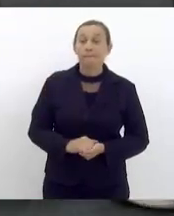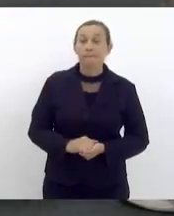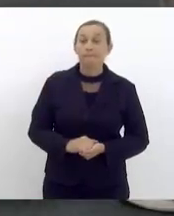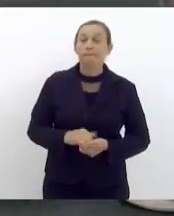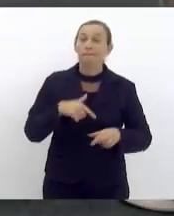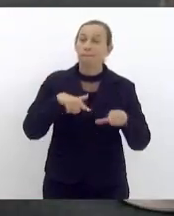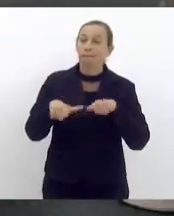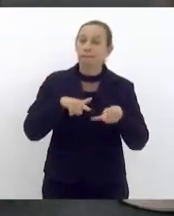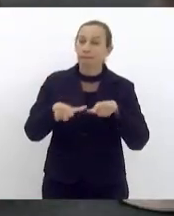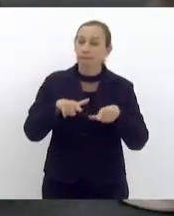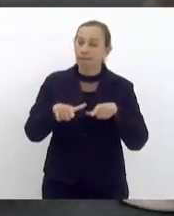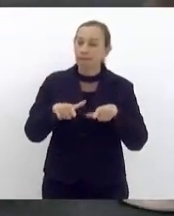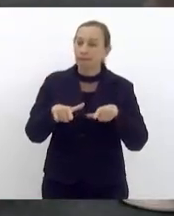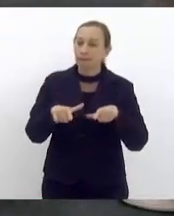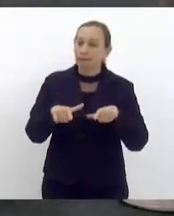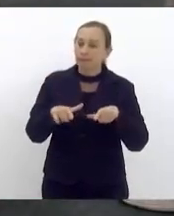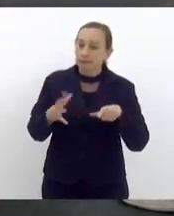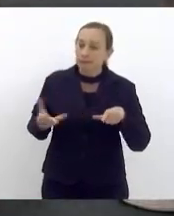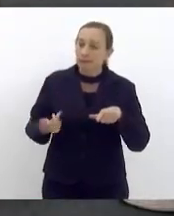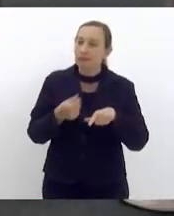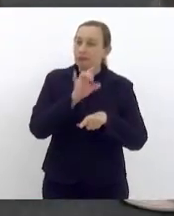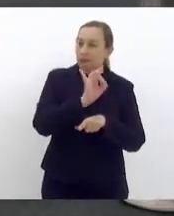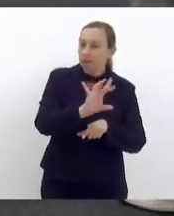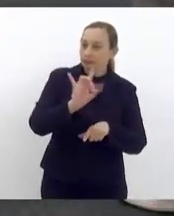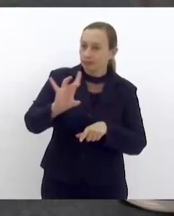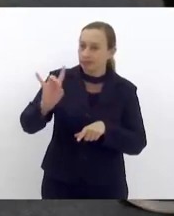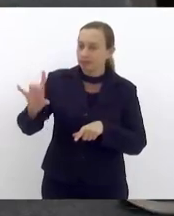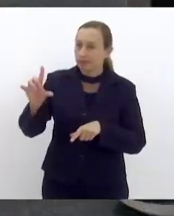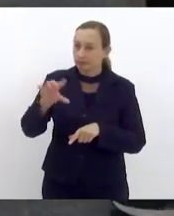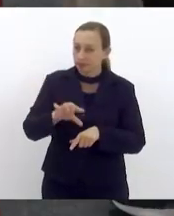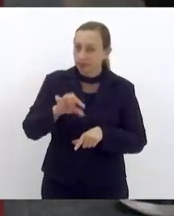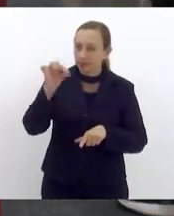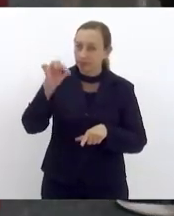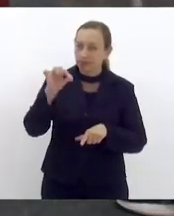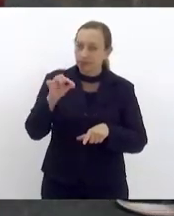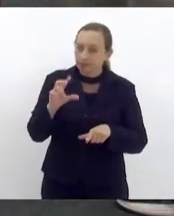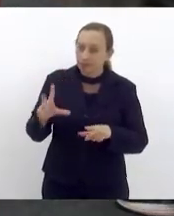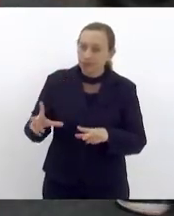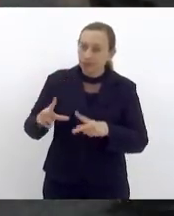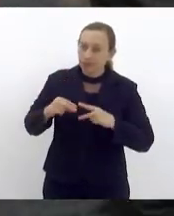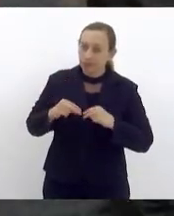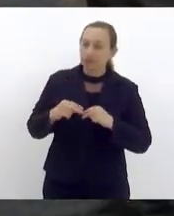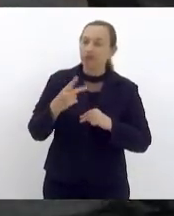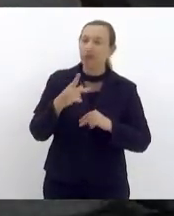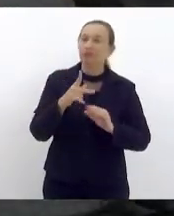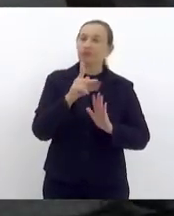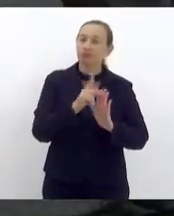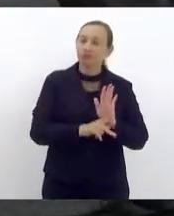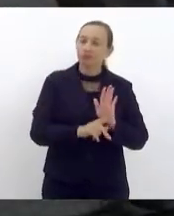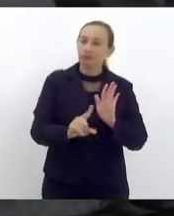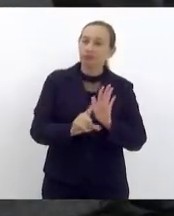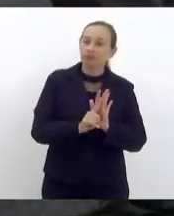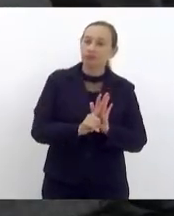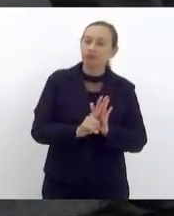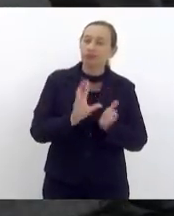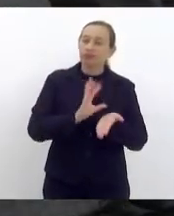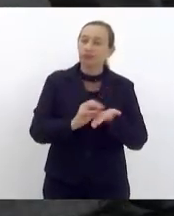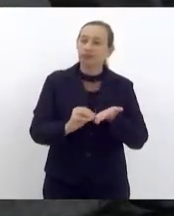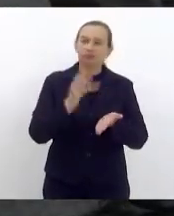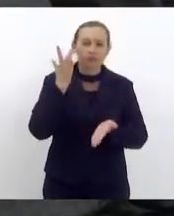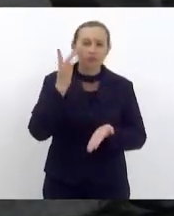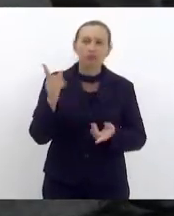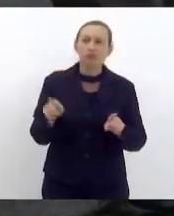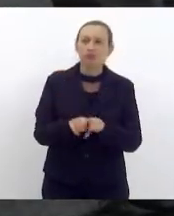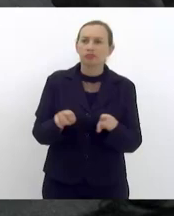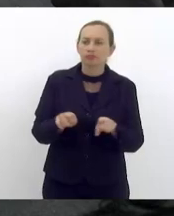pleno de cada um em cada um que aqui foram eleitos e merecem ter os seus projetos de lei na pauta acho que